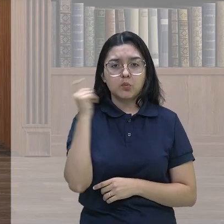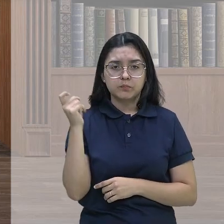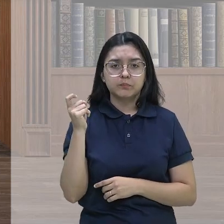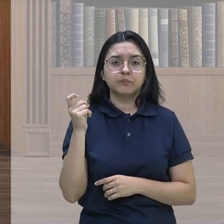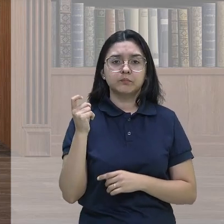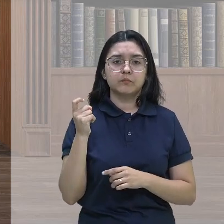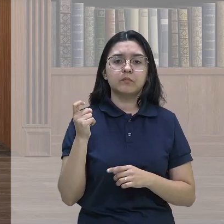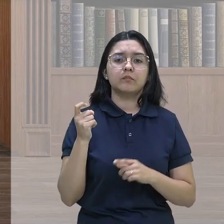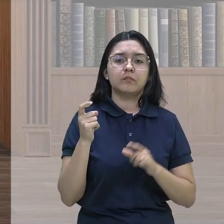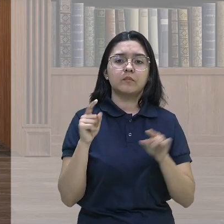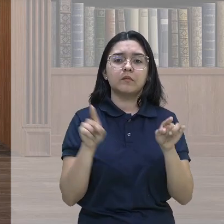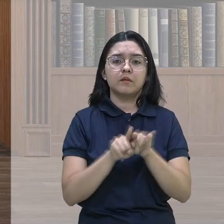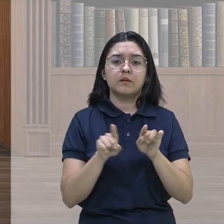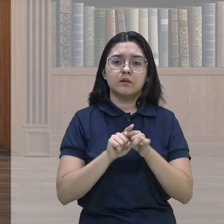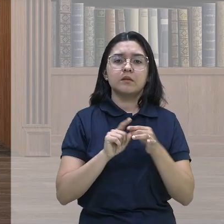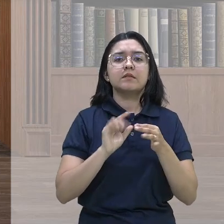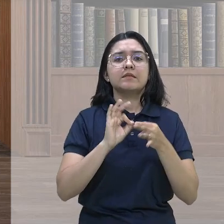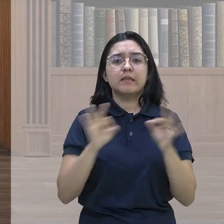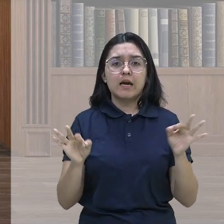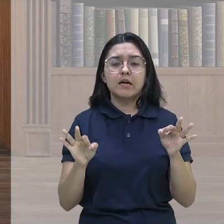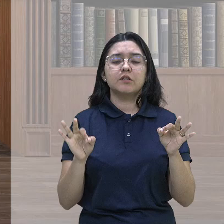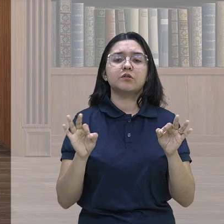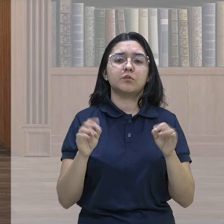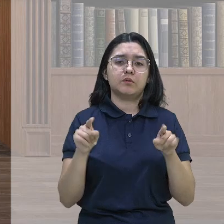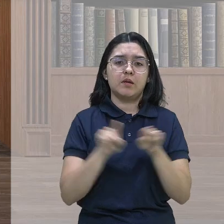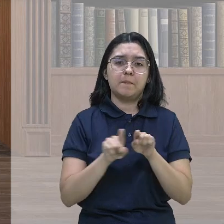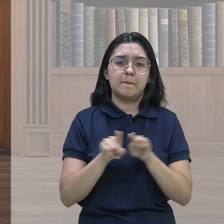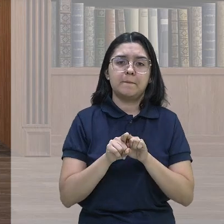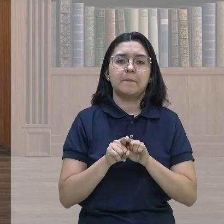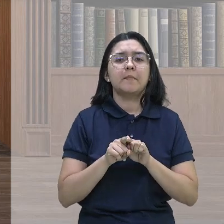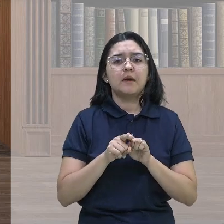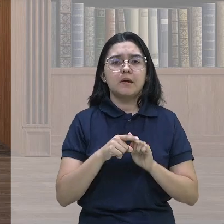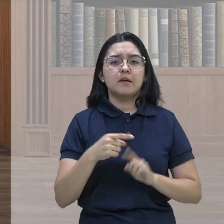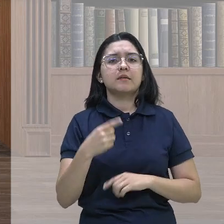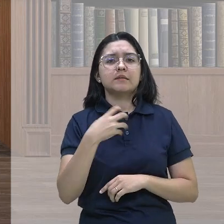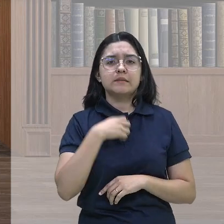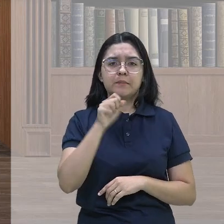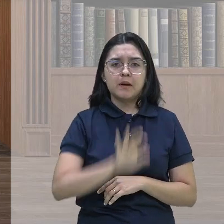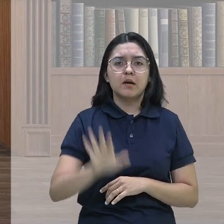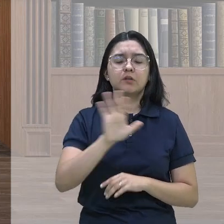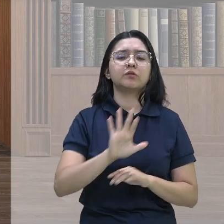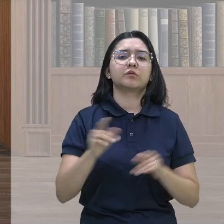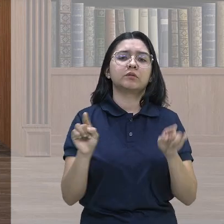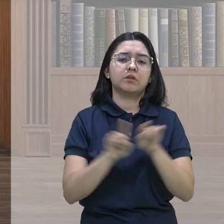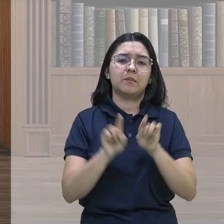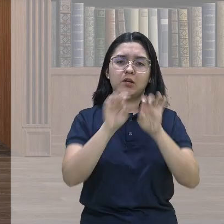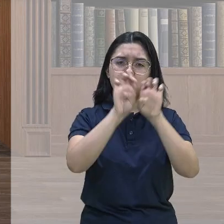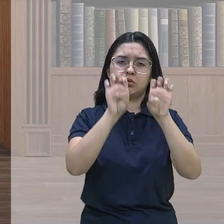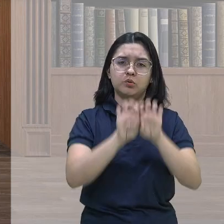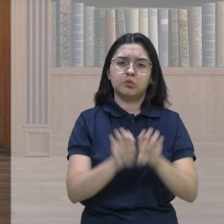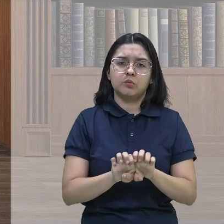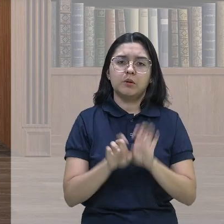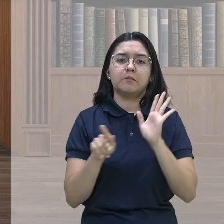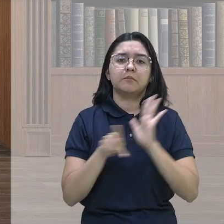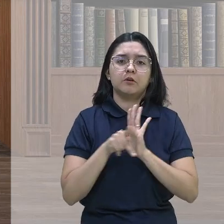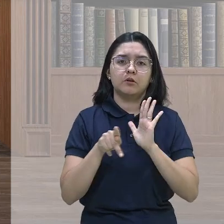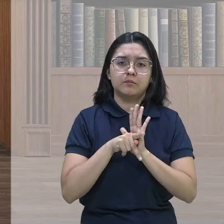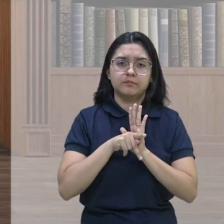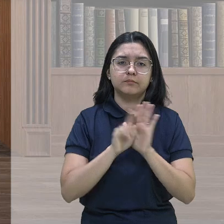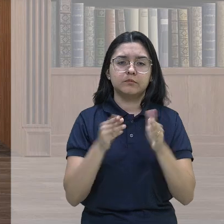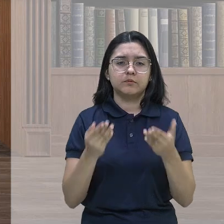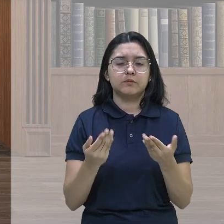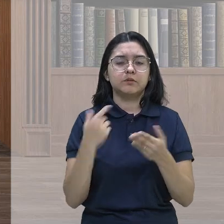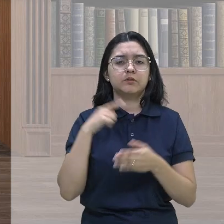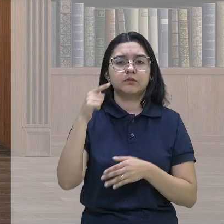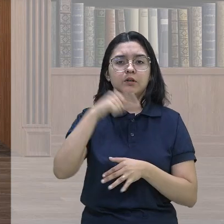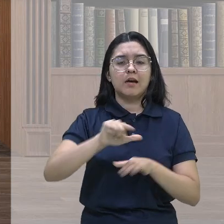sonoridade, ter esse potencial sintático, semântico. É aí que a gente fala da estrutura, né? A gente repete muito a